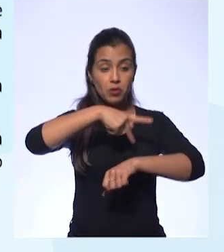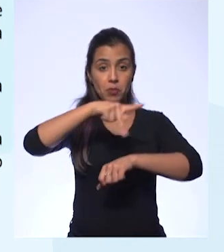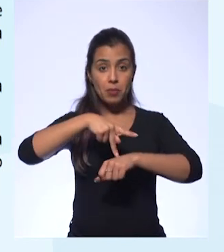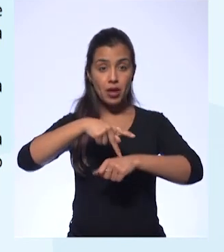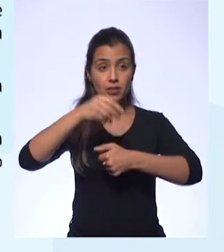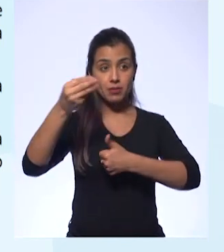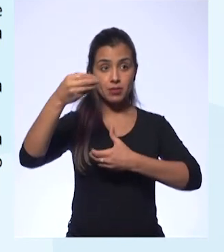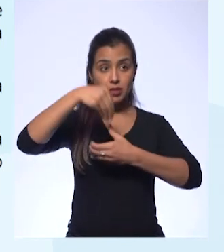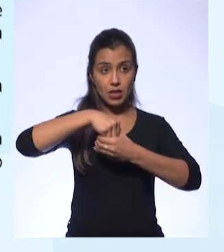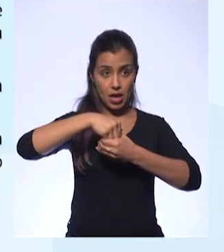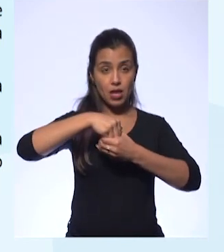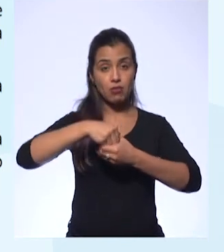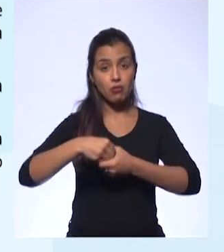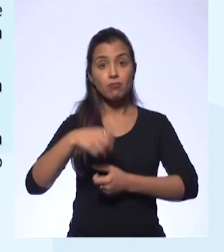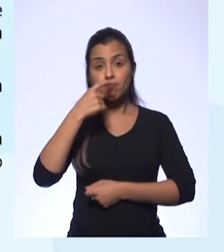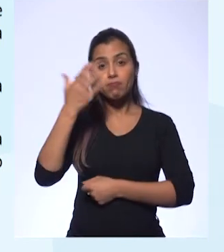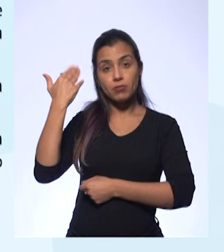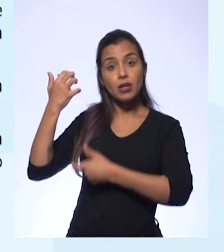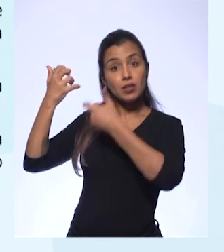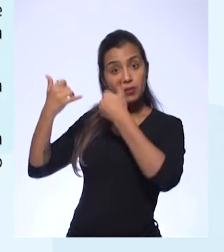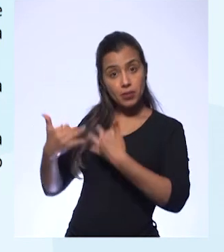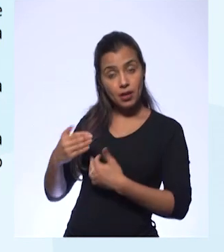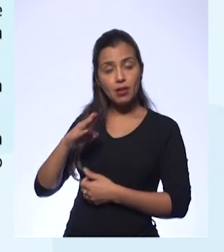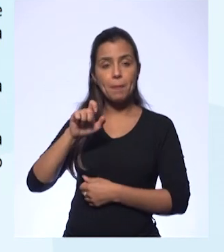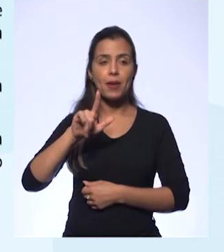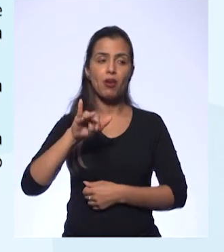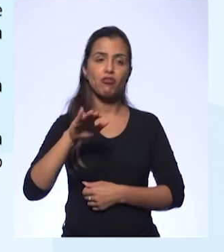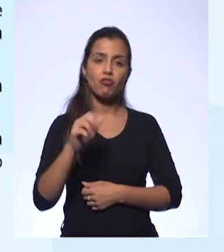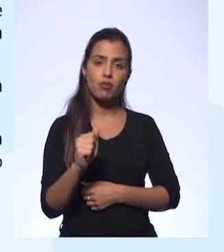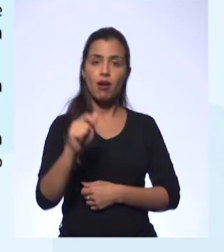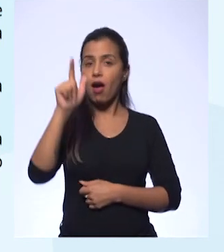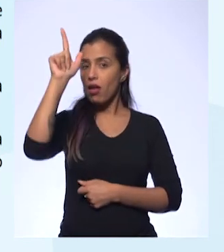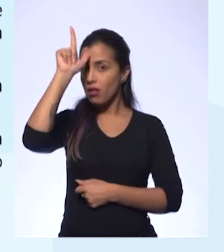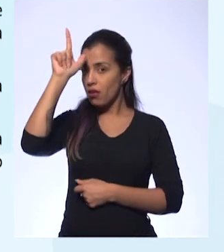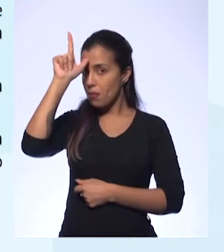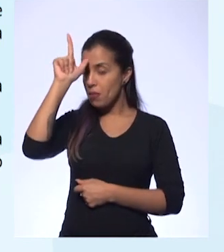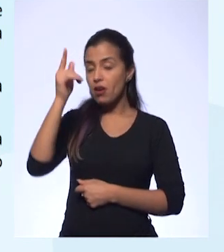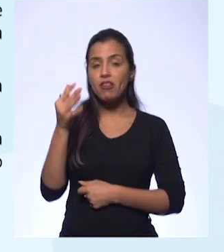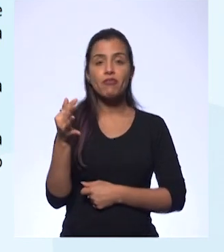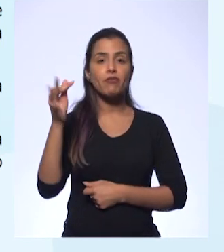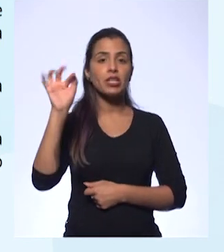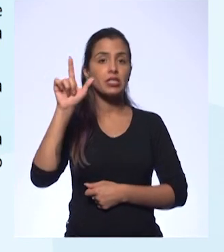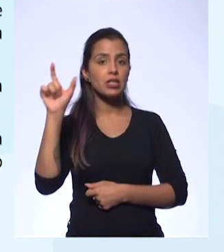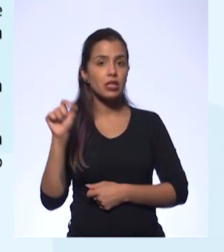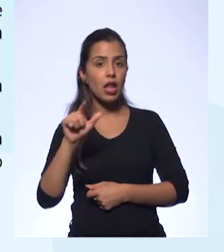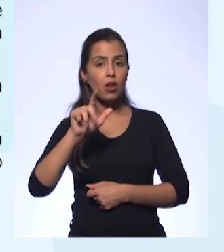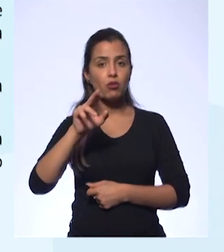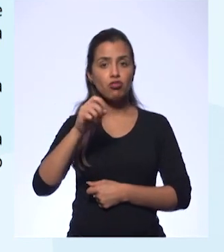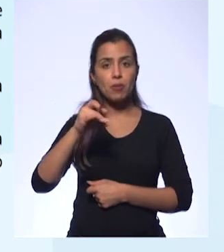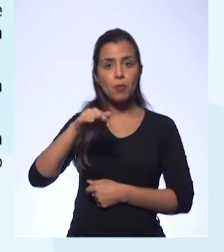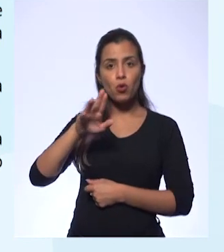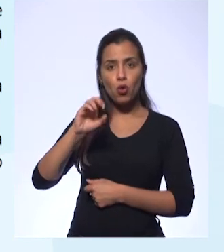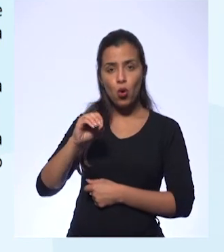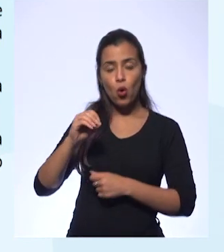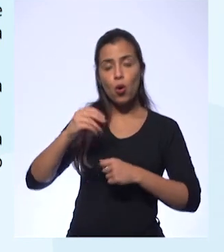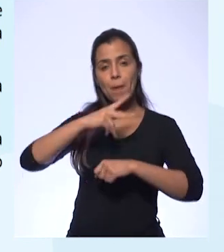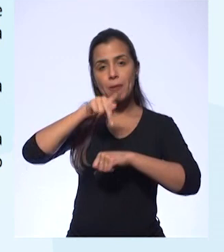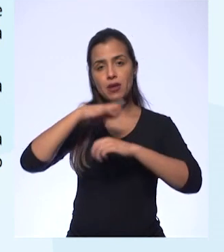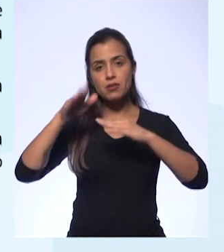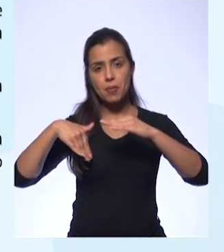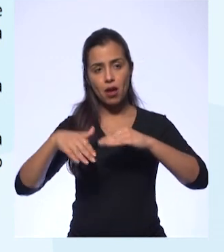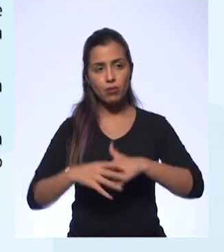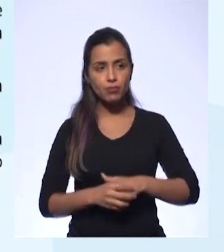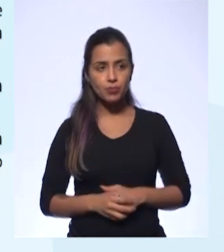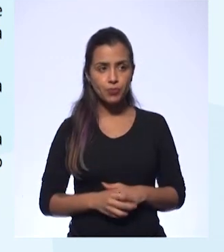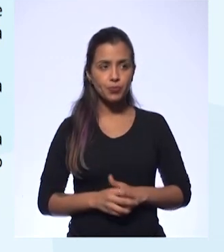membros são os países que eu citei anteriormente, a Bélgica, a Alemanha Ocidental, a França, a Itália, Luxemburgo e os Países Baixos.